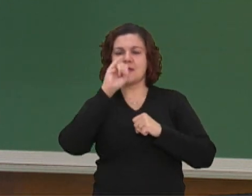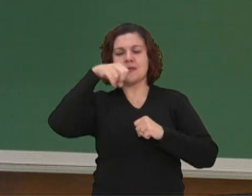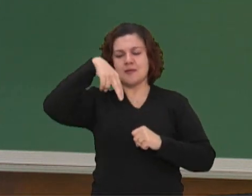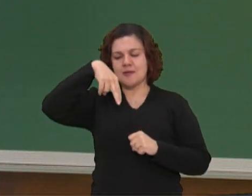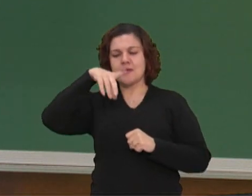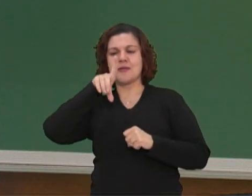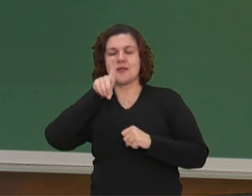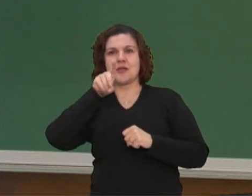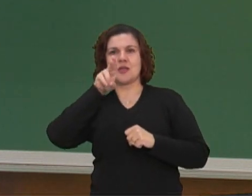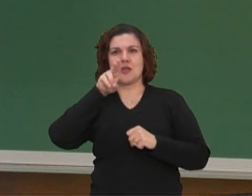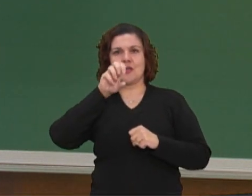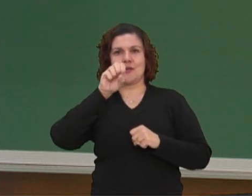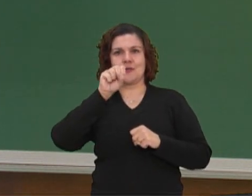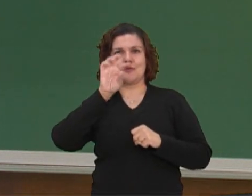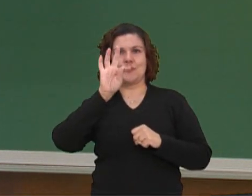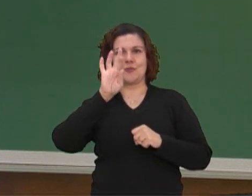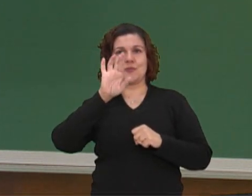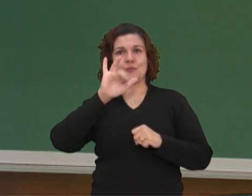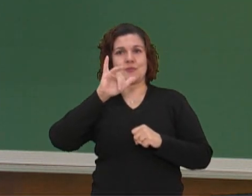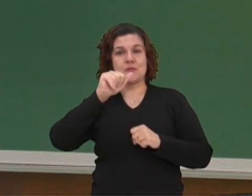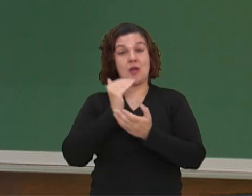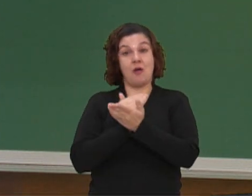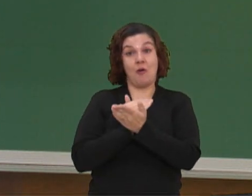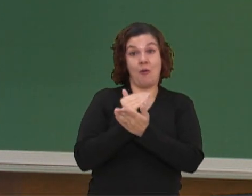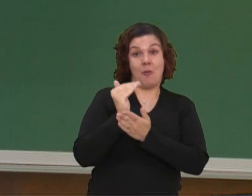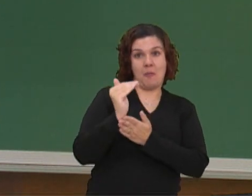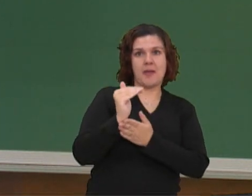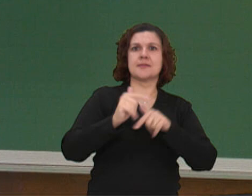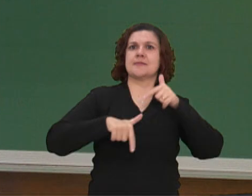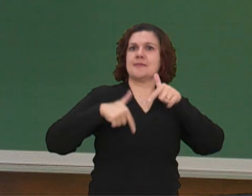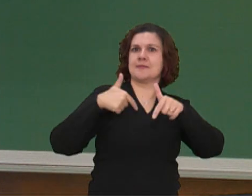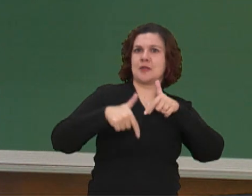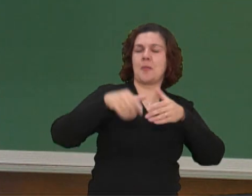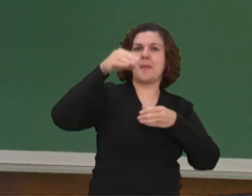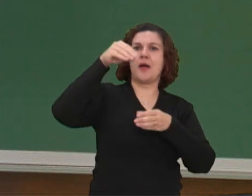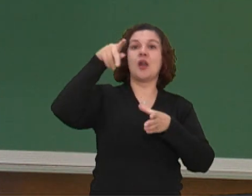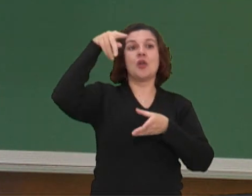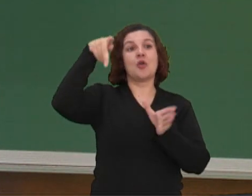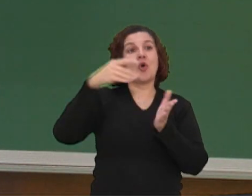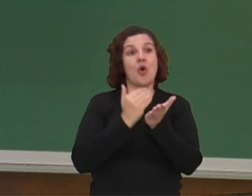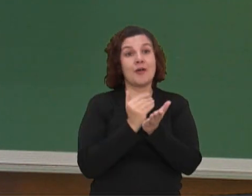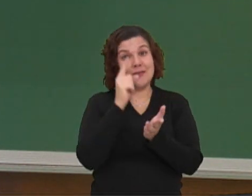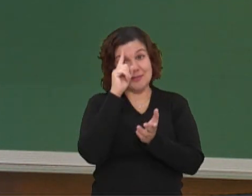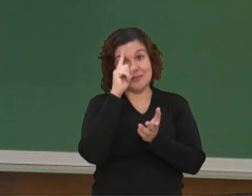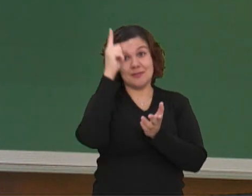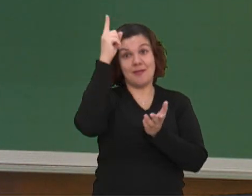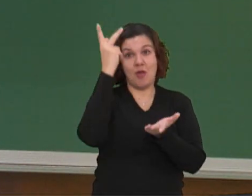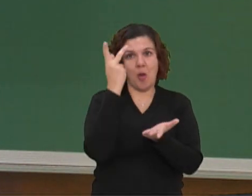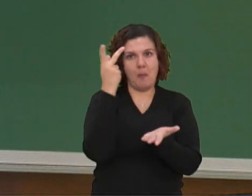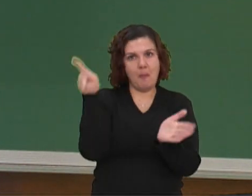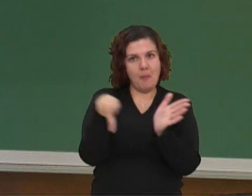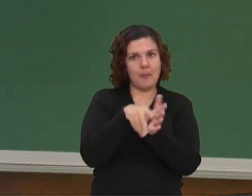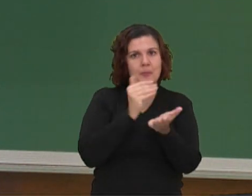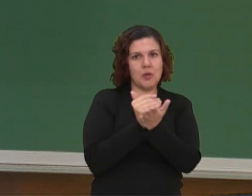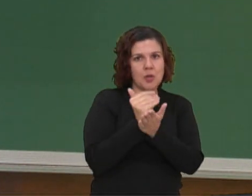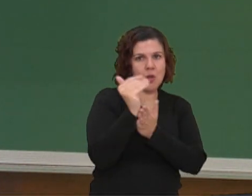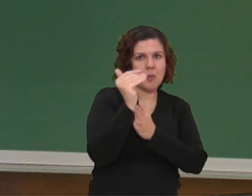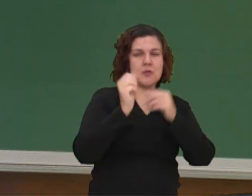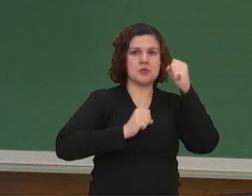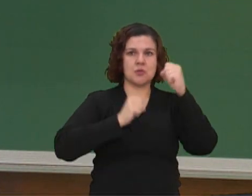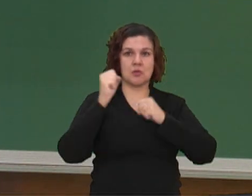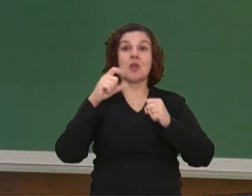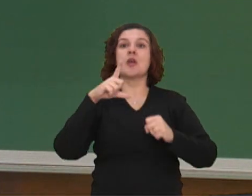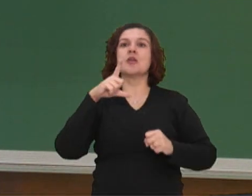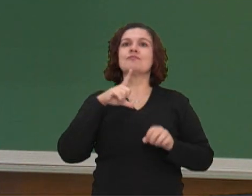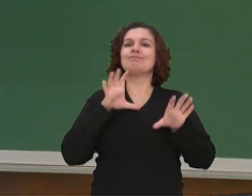indústria, das atividades econômicas que eram desenvolvidas a partir dessa ideia da indústria, existia uma forma diferente